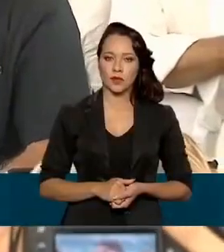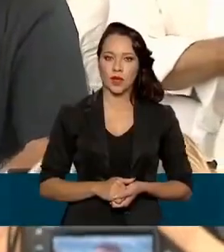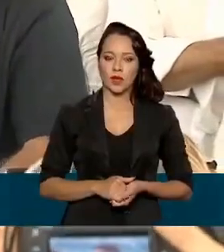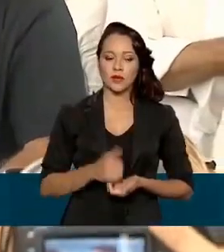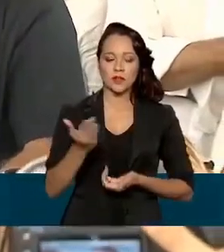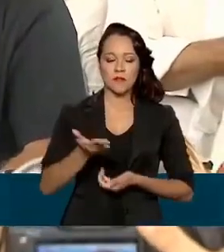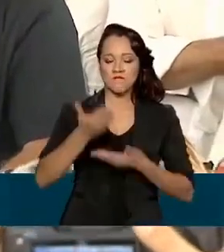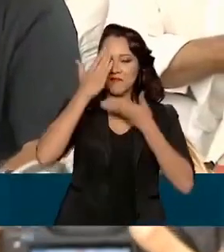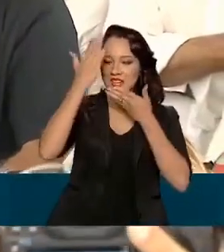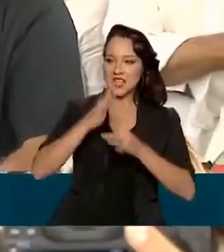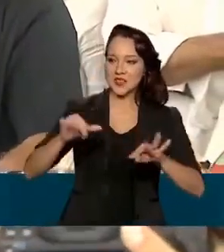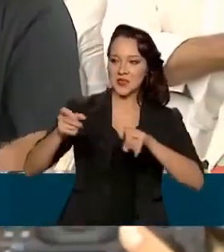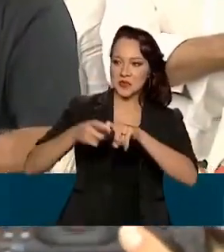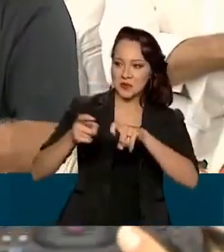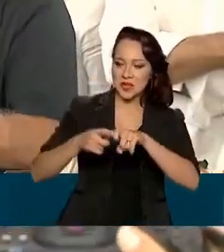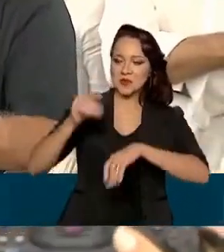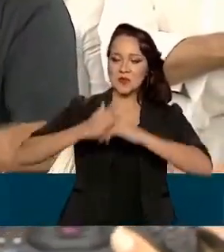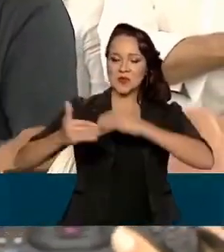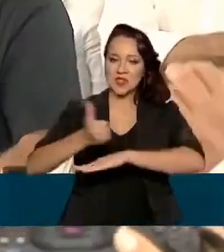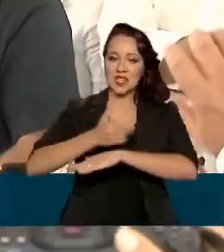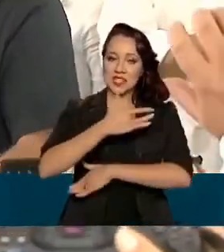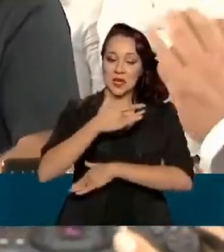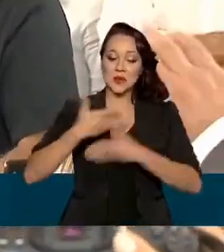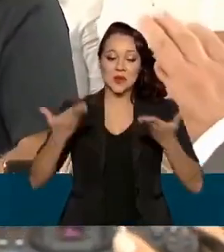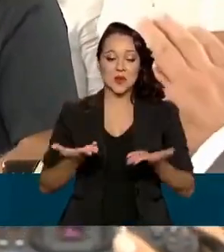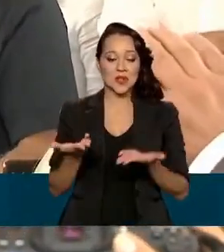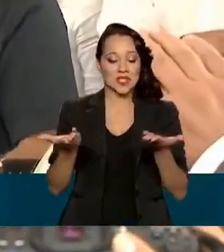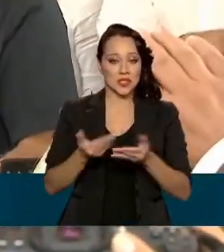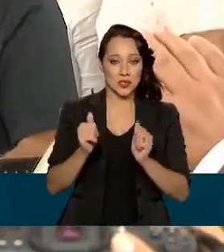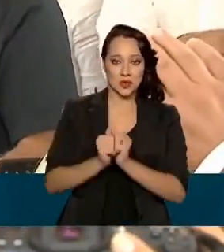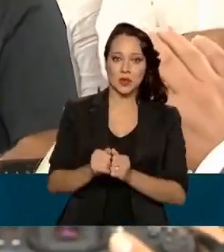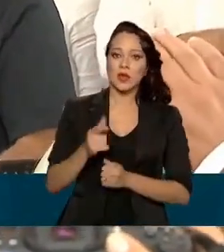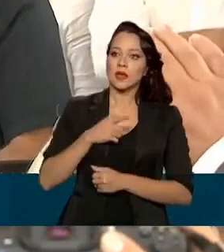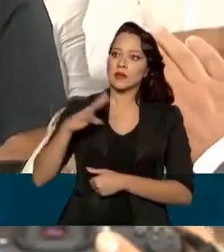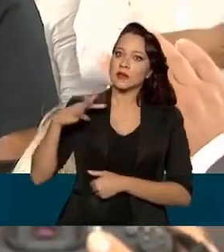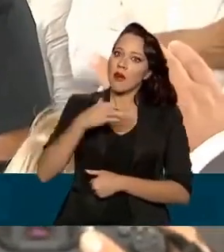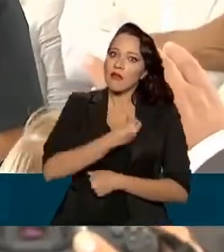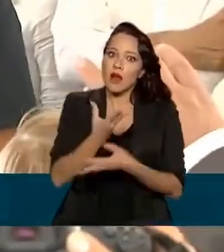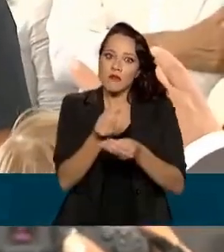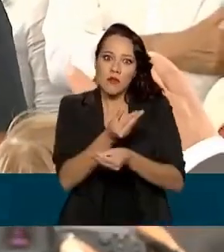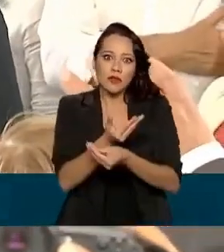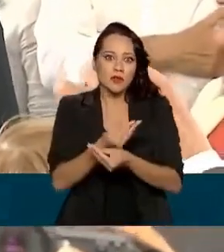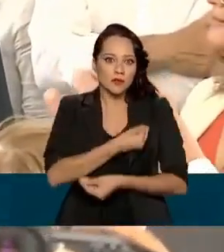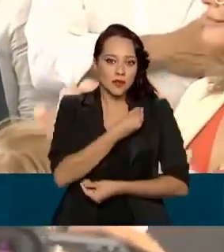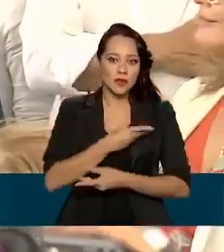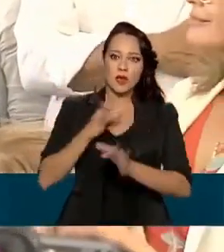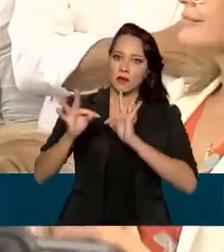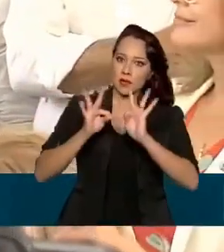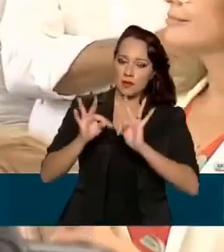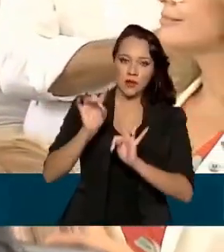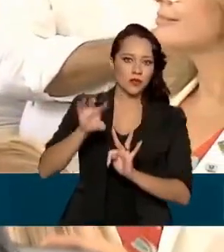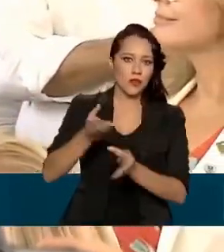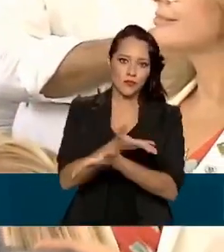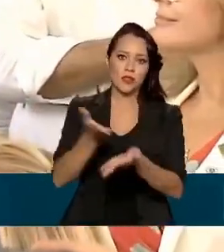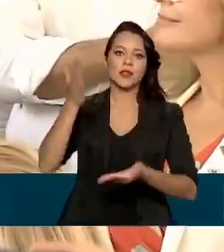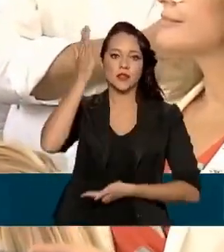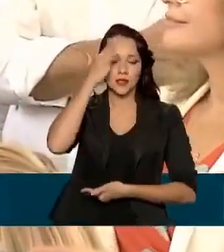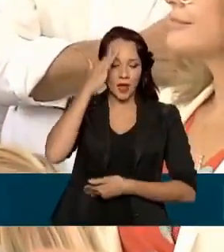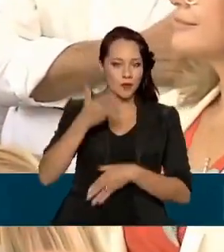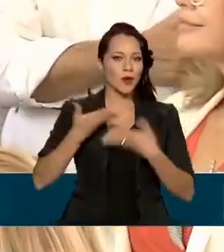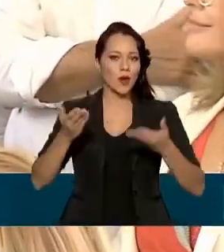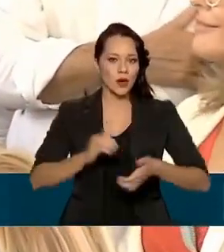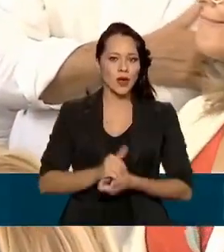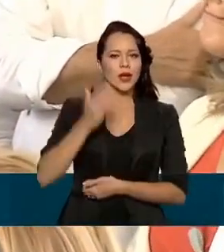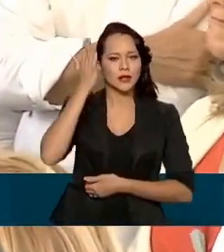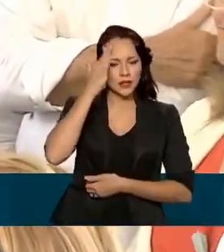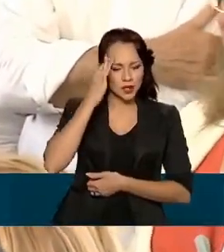que salvaram muitas vidas com um tratamento que só vocês sabem qual foi. E nós sabemos